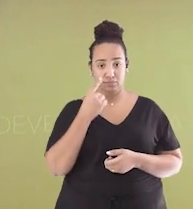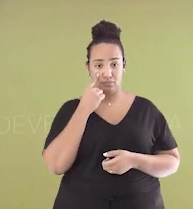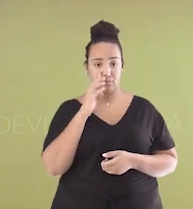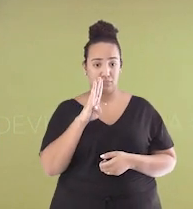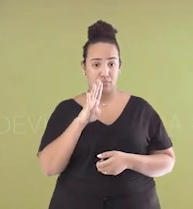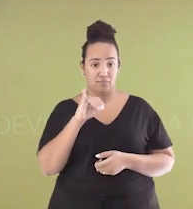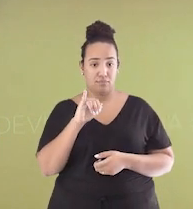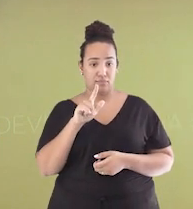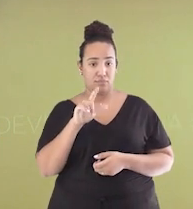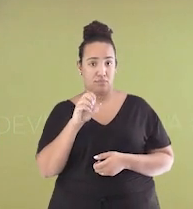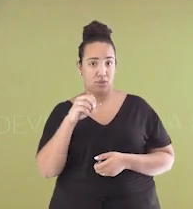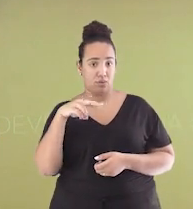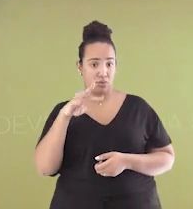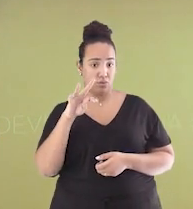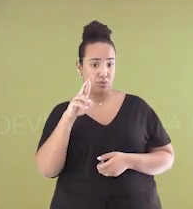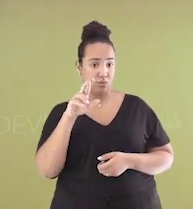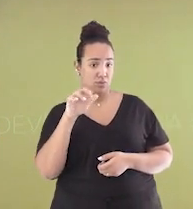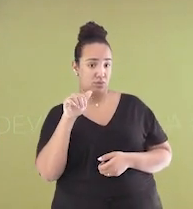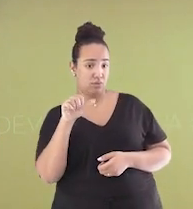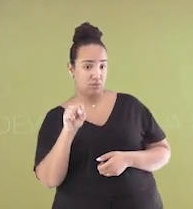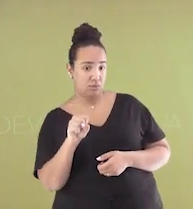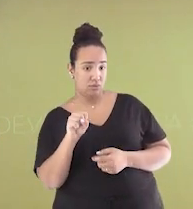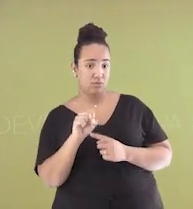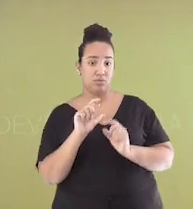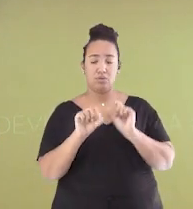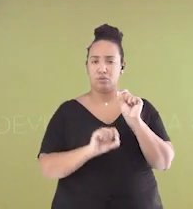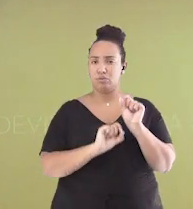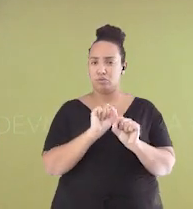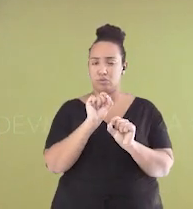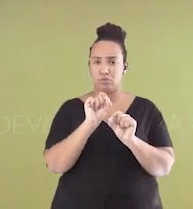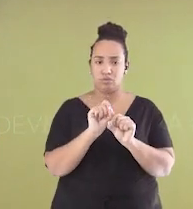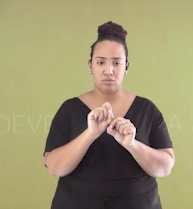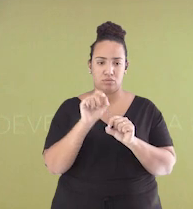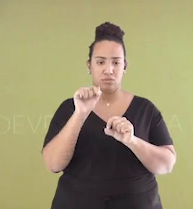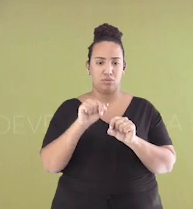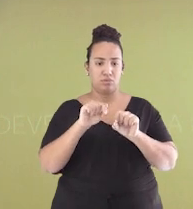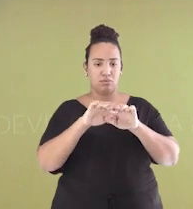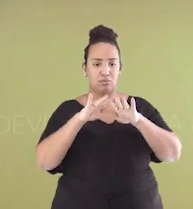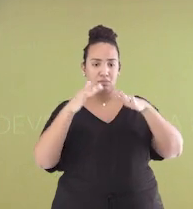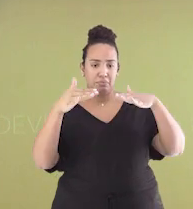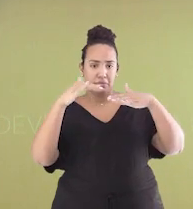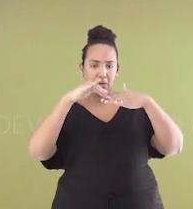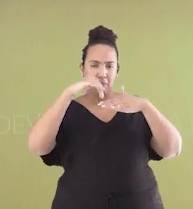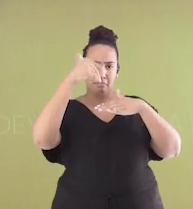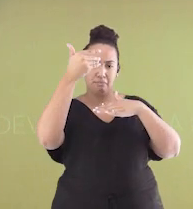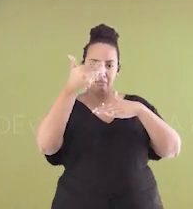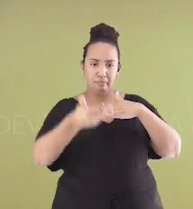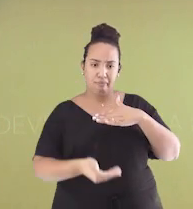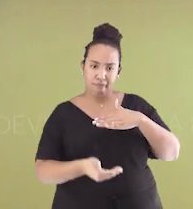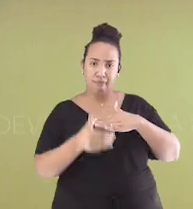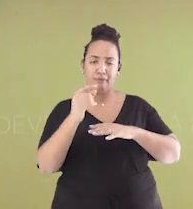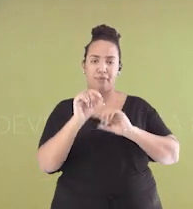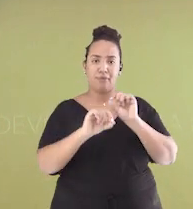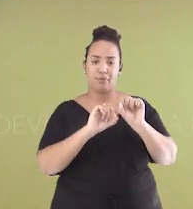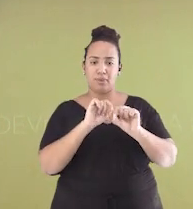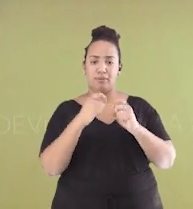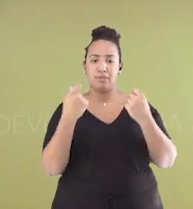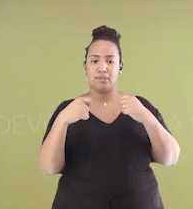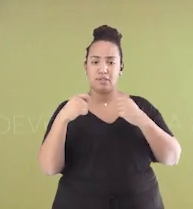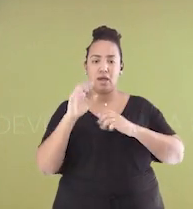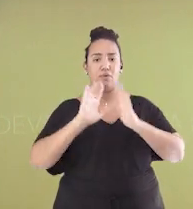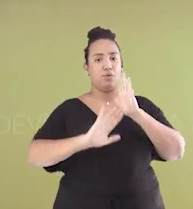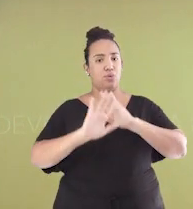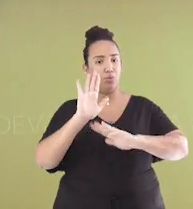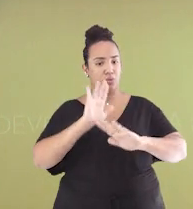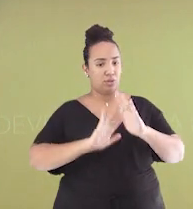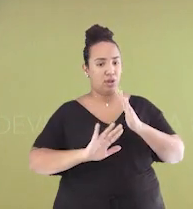Os pilontras é que eram um precipício, jogando com paus de 2 bicos, pelo que carecia